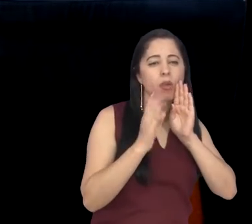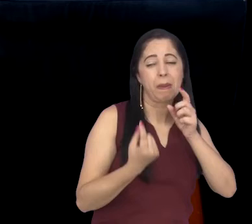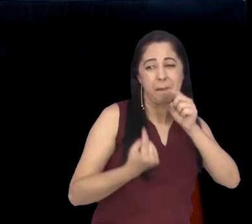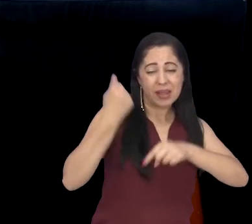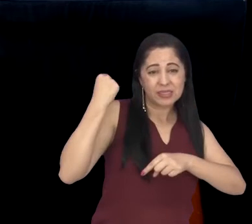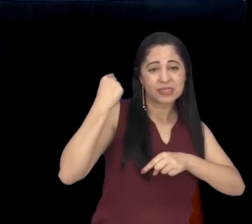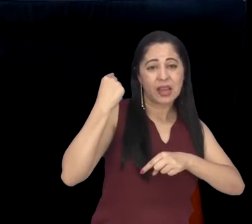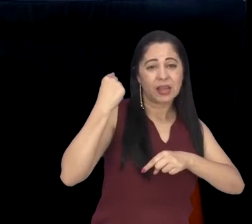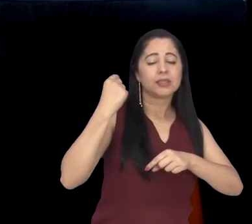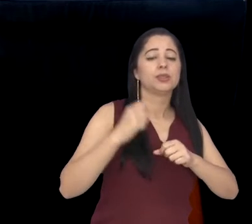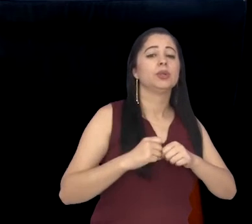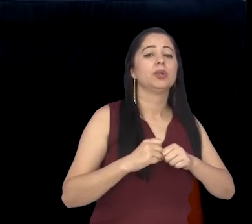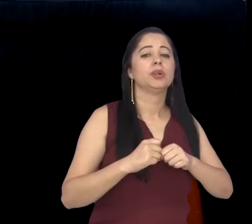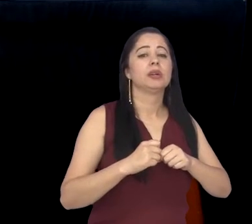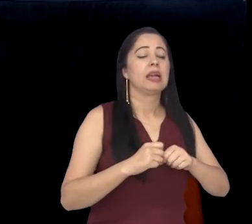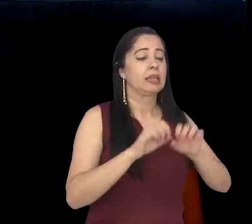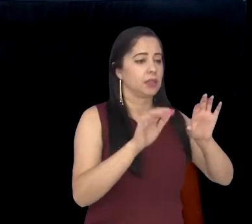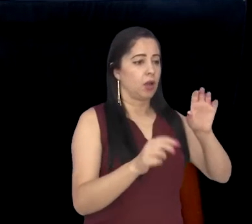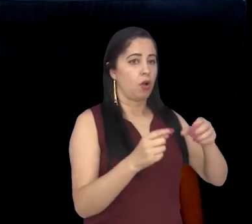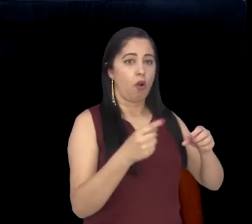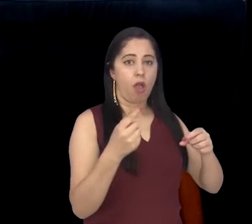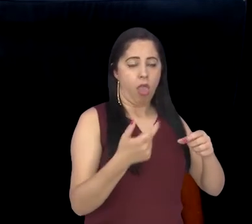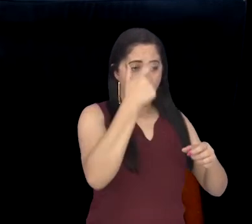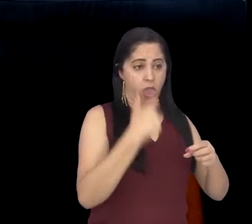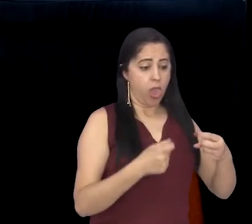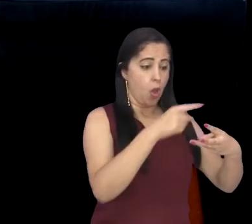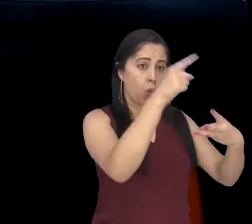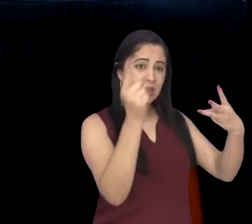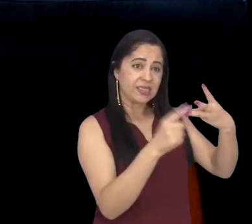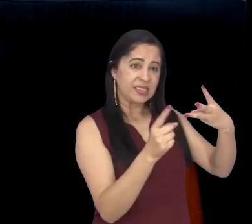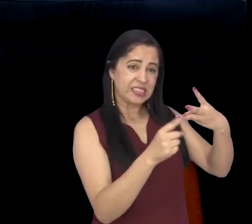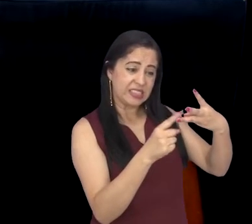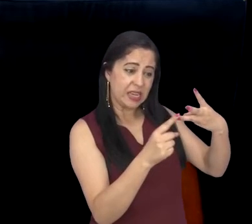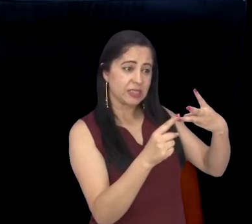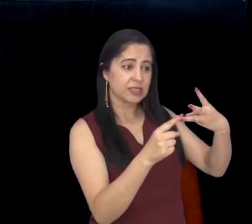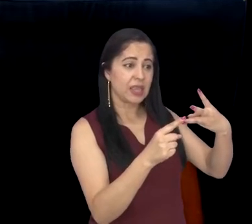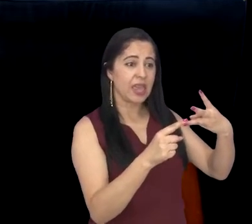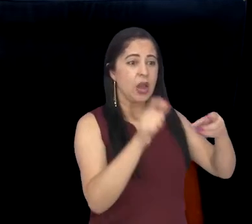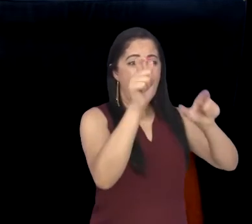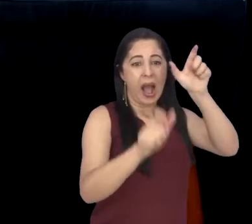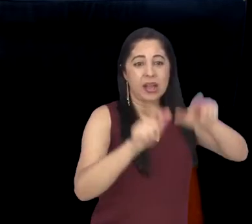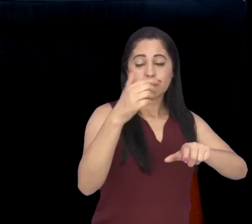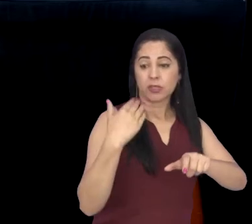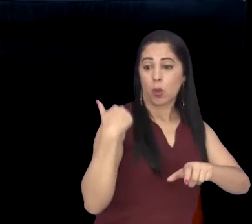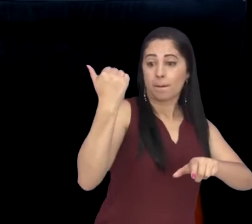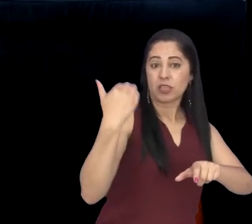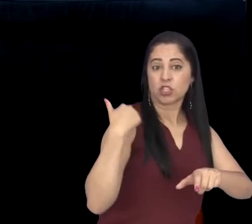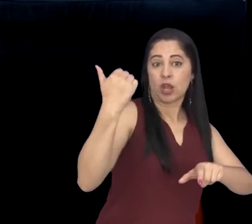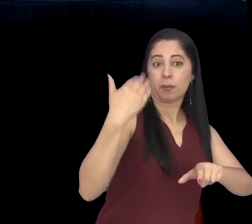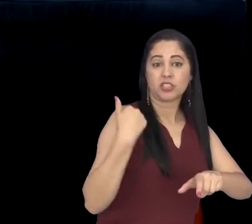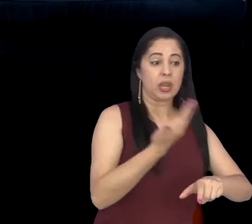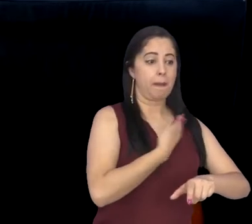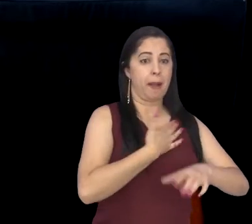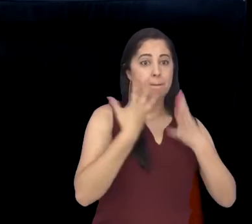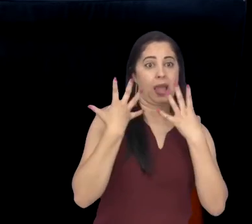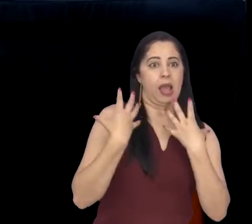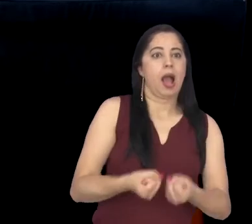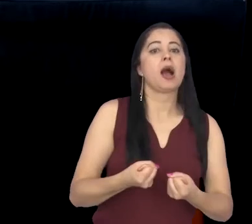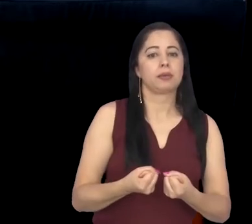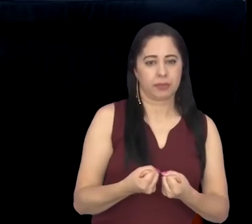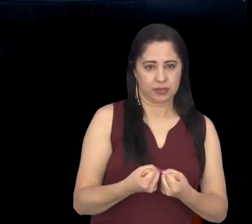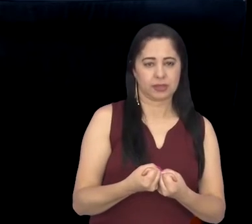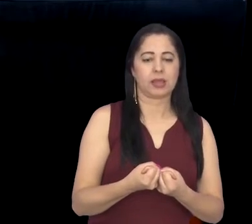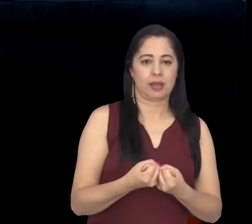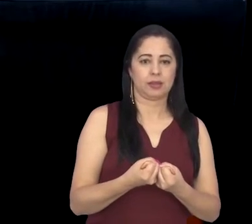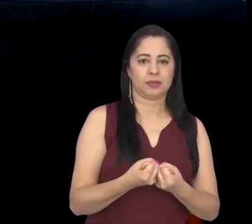sei o quê. Você está em terceiro lugar até agora do número de pessoas que receberam convites de amizade